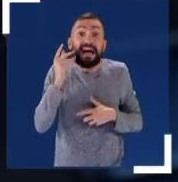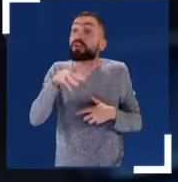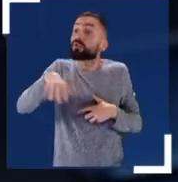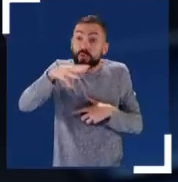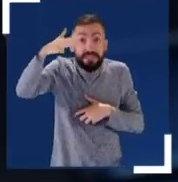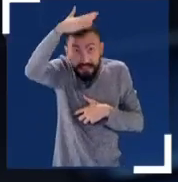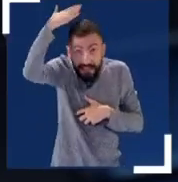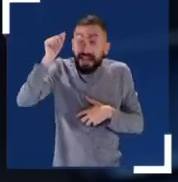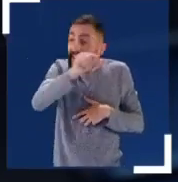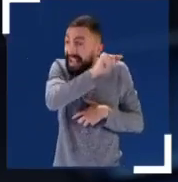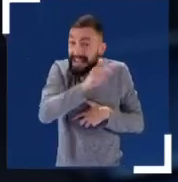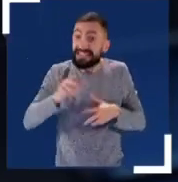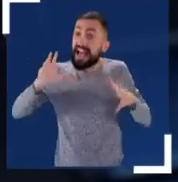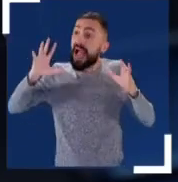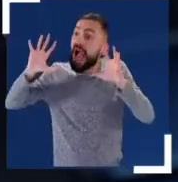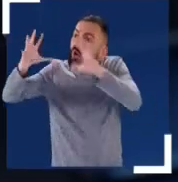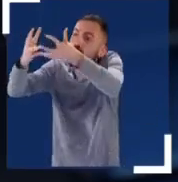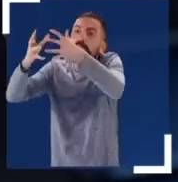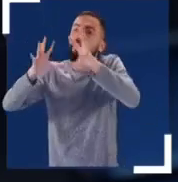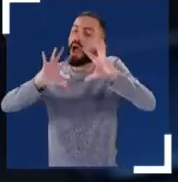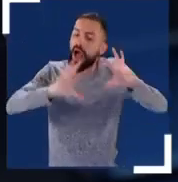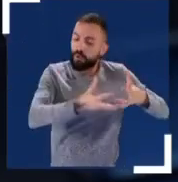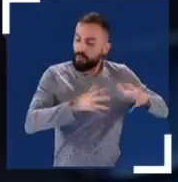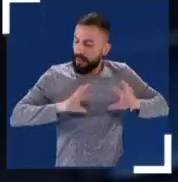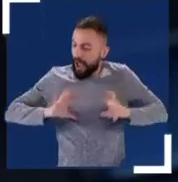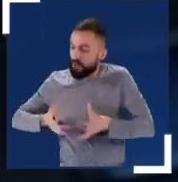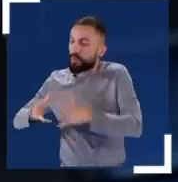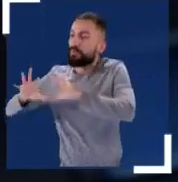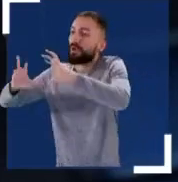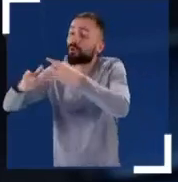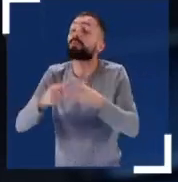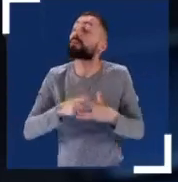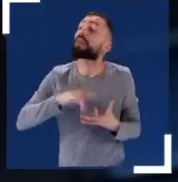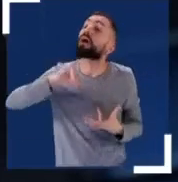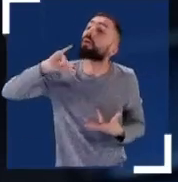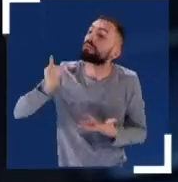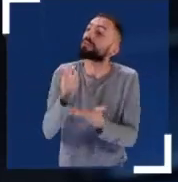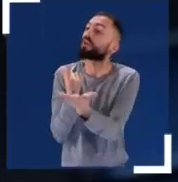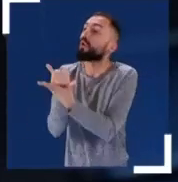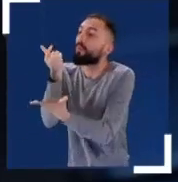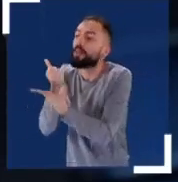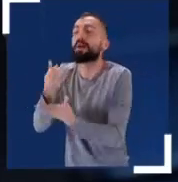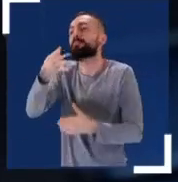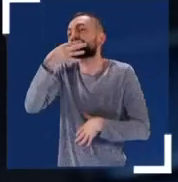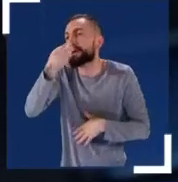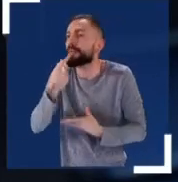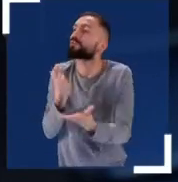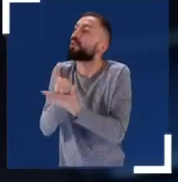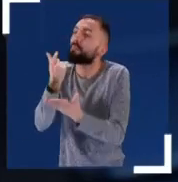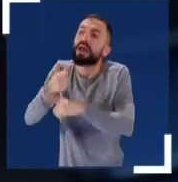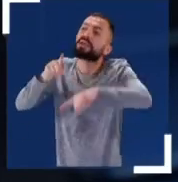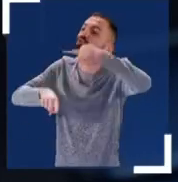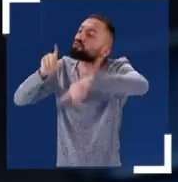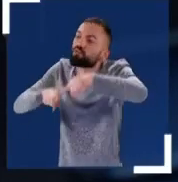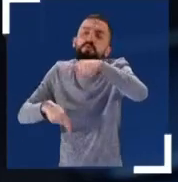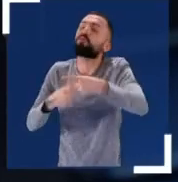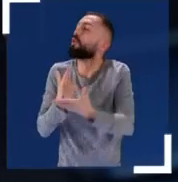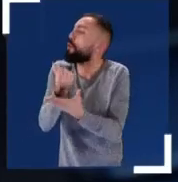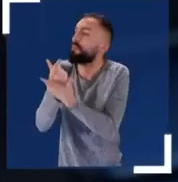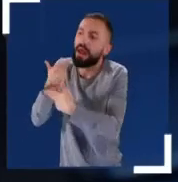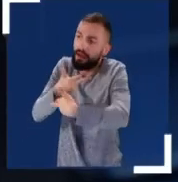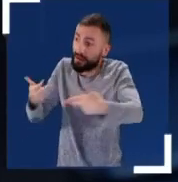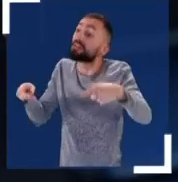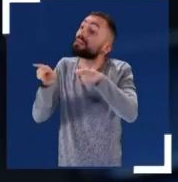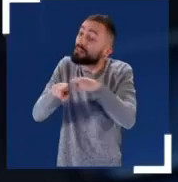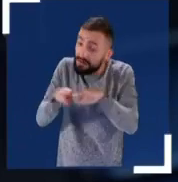Casas nas determinadas regiões para a compra de medicamentos, insumos e, obviamente, também no